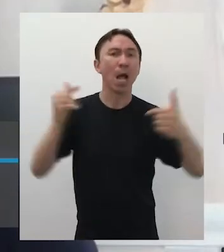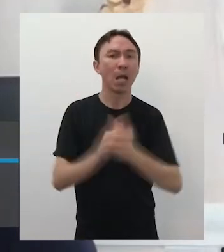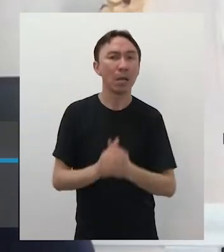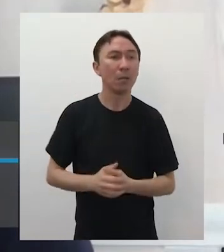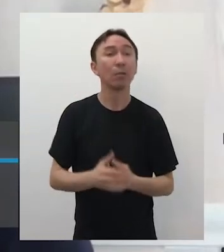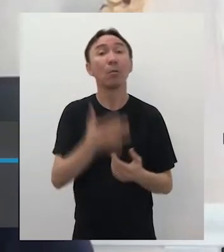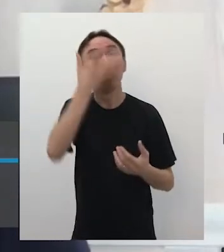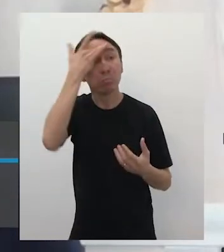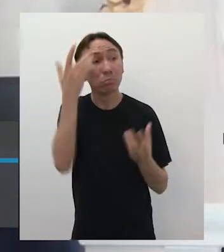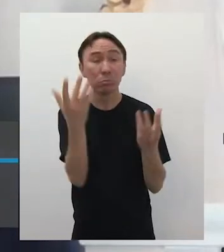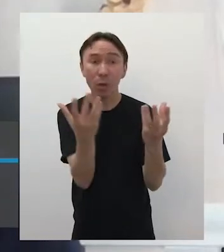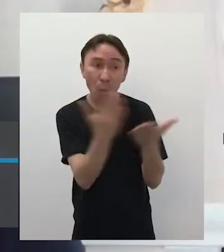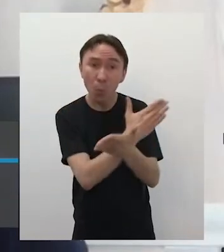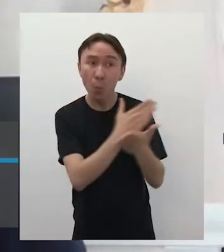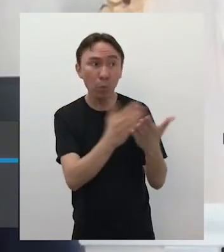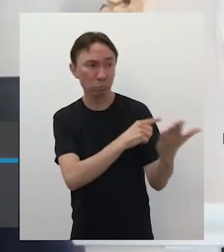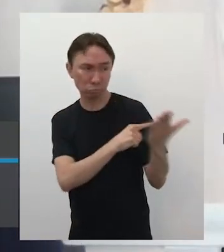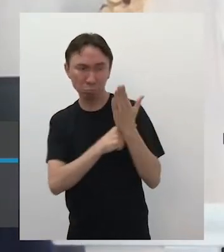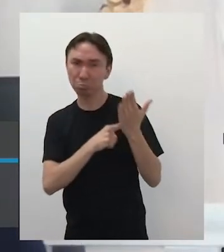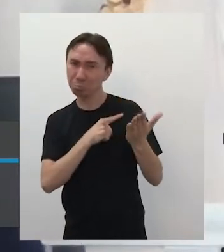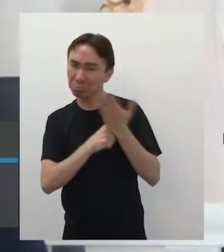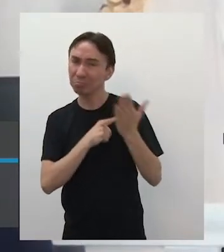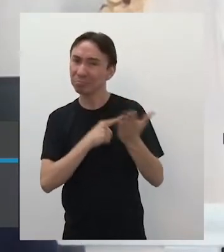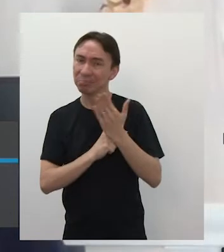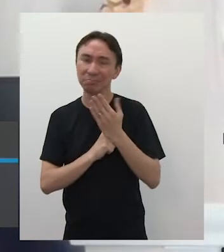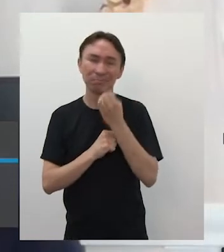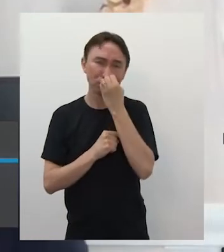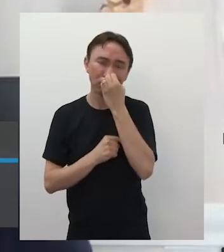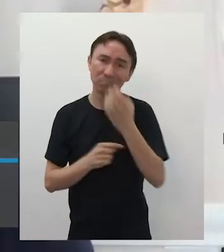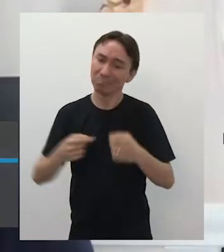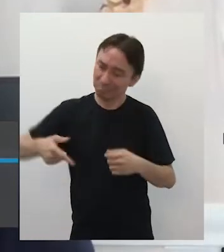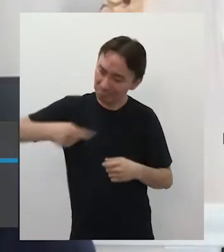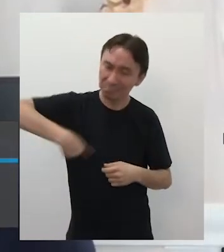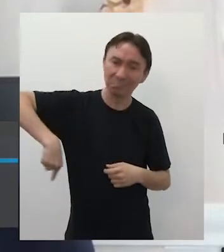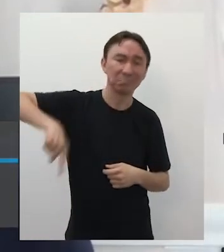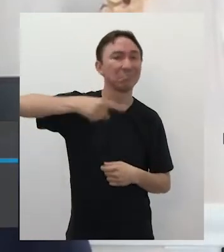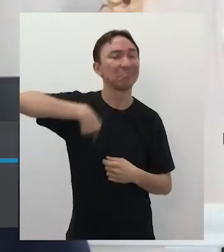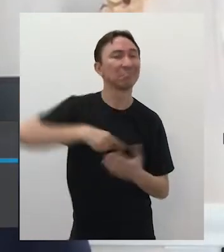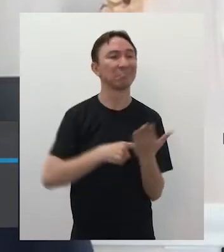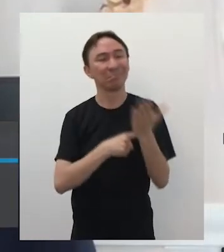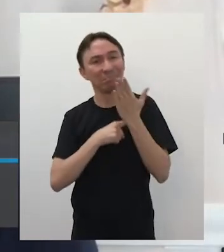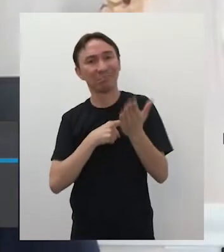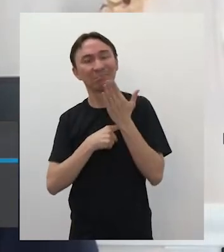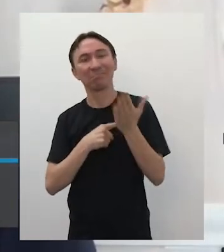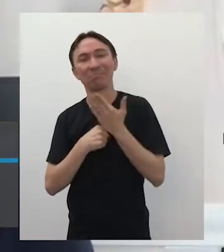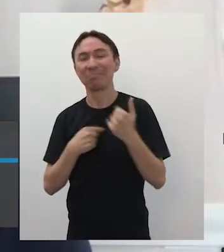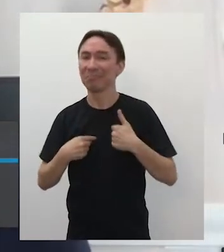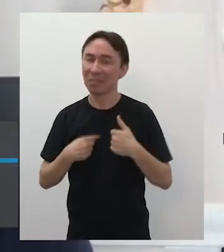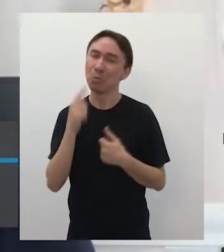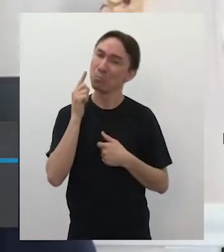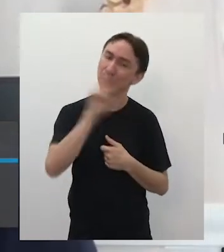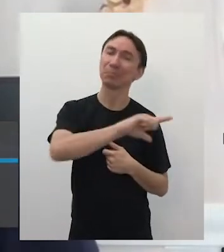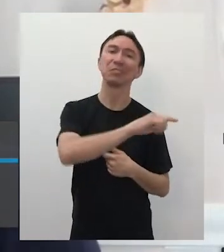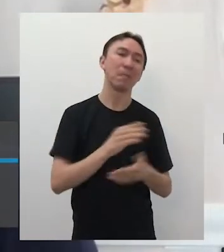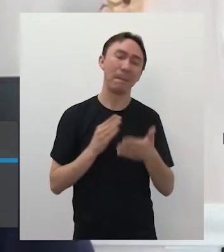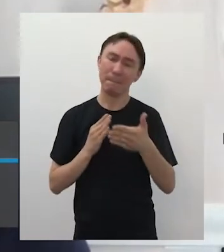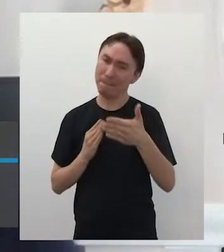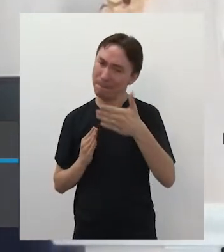agora. Não foi fácil, não foi mesmo, tá? Foi muito difícil, mas assim, com muito esforço, com